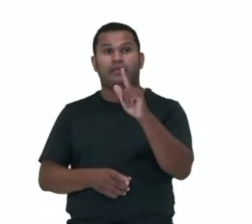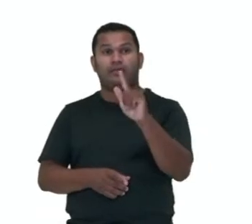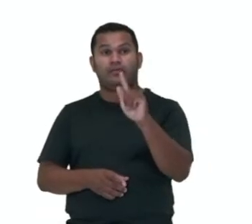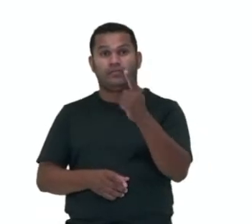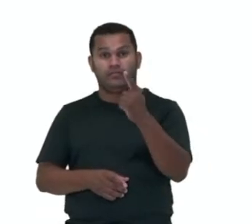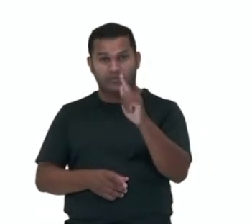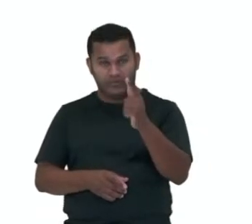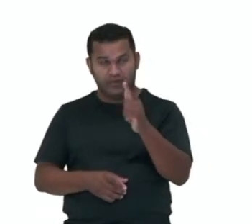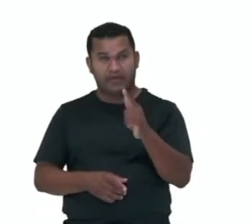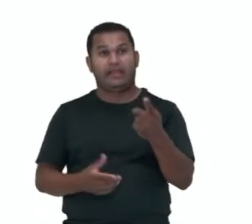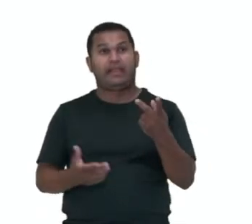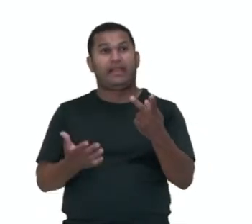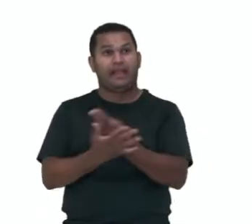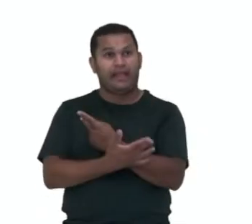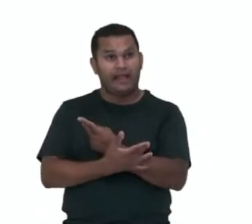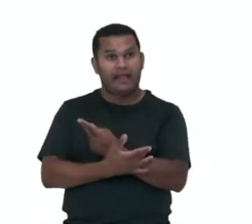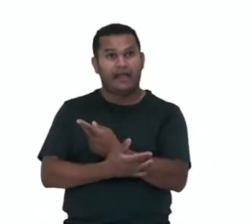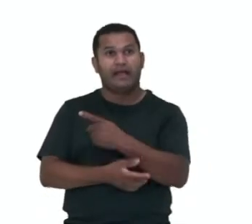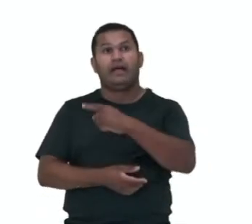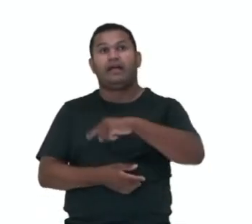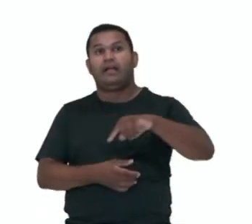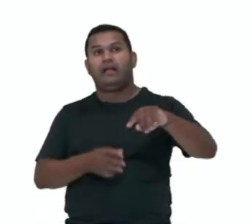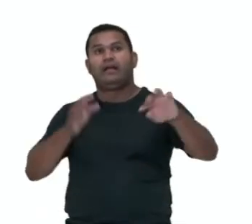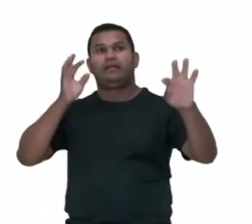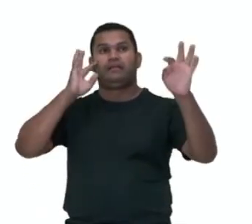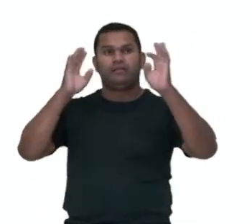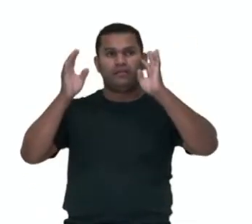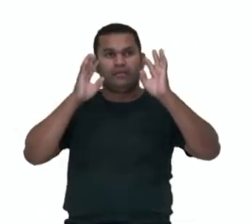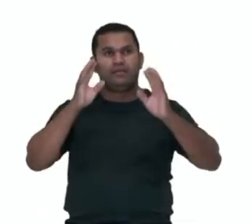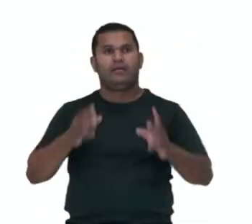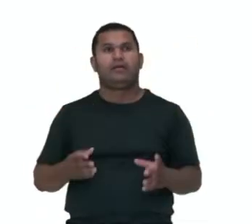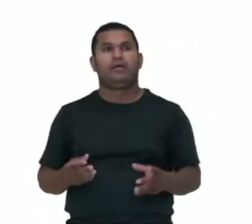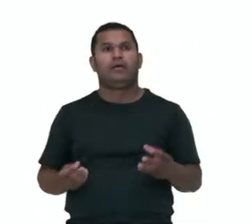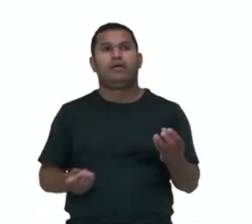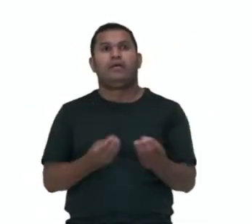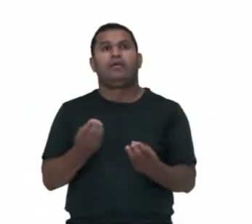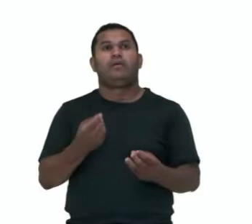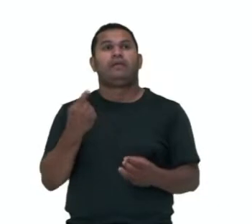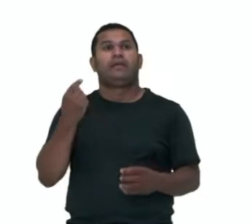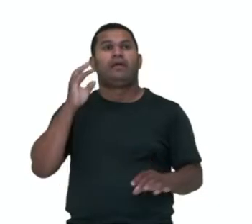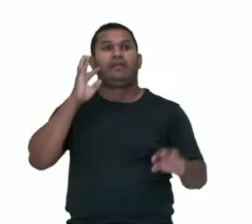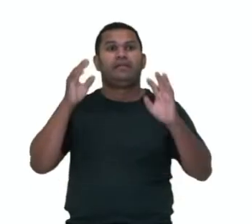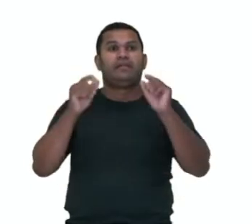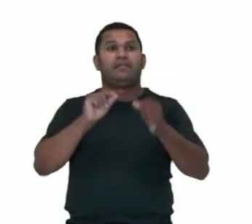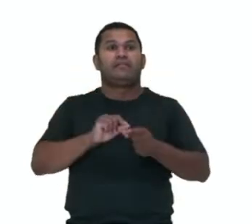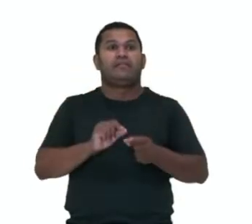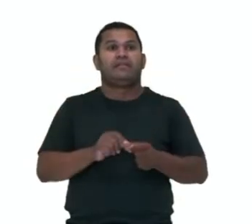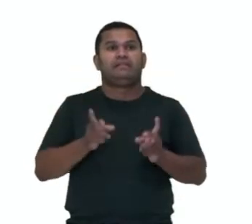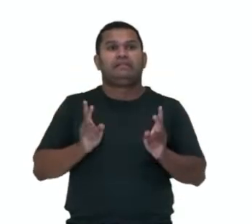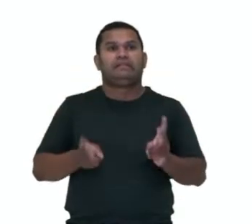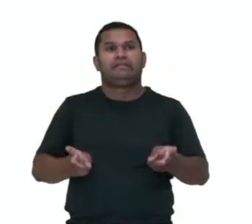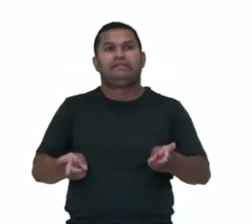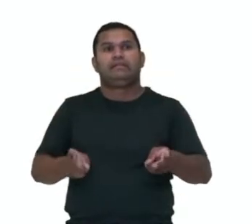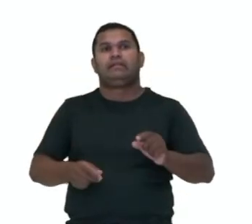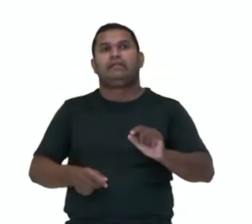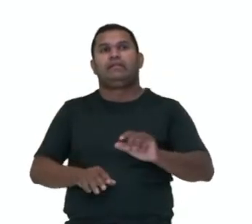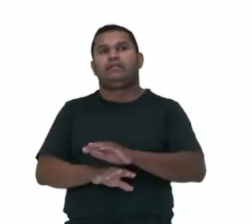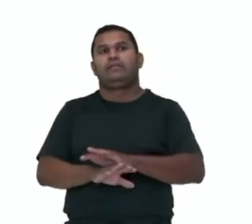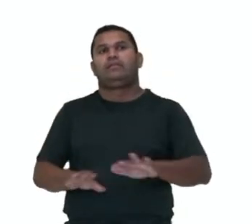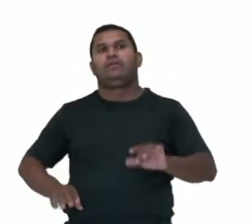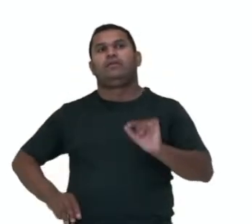gene são exemplos de erros, tá? O que deveria ser, após a síntese proteica, né? Adicionar, por exemplo, algumas